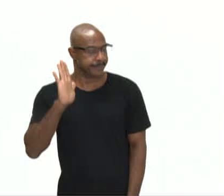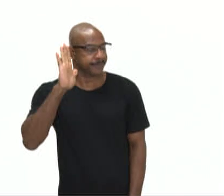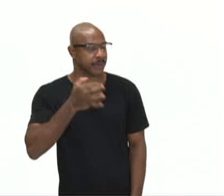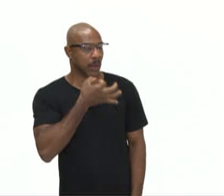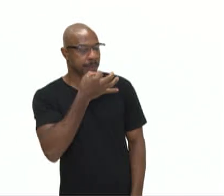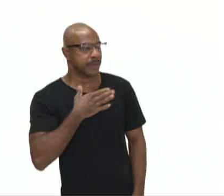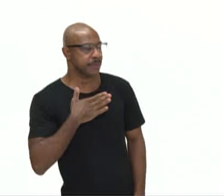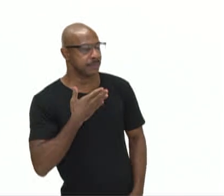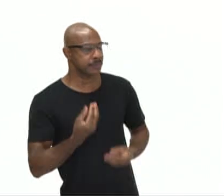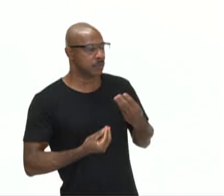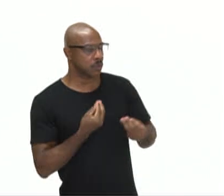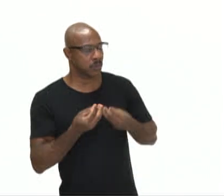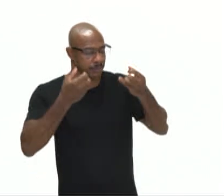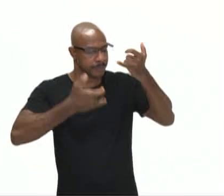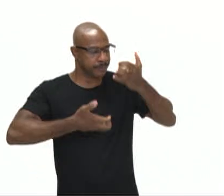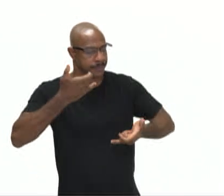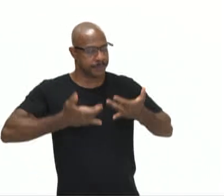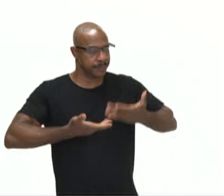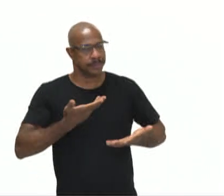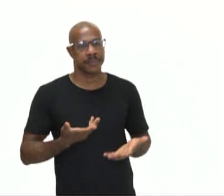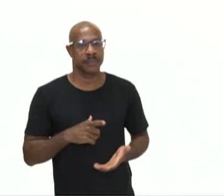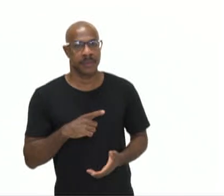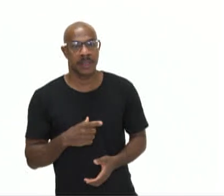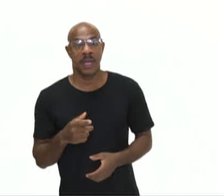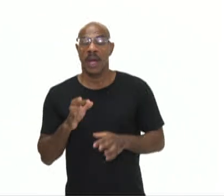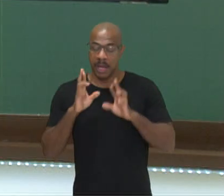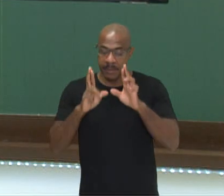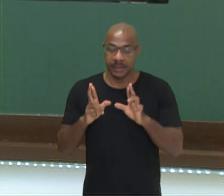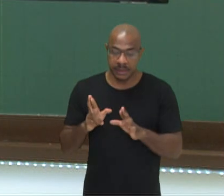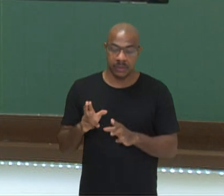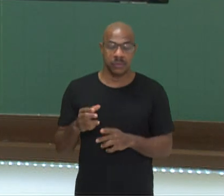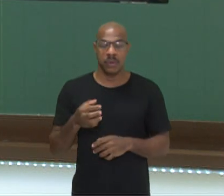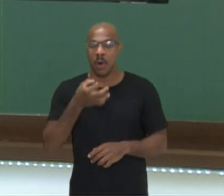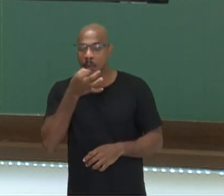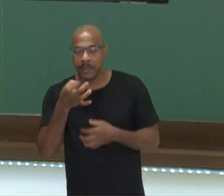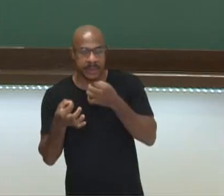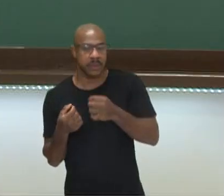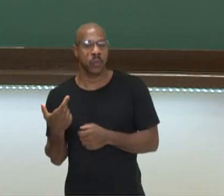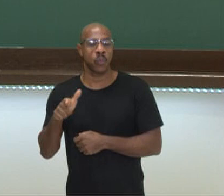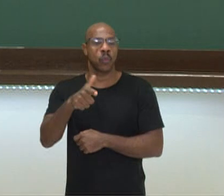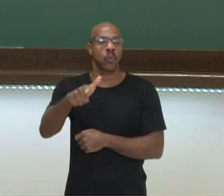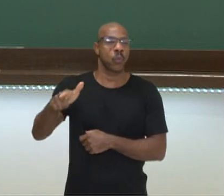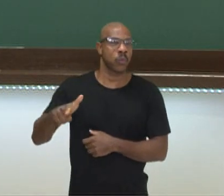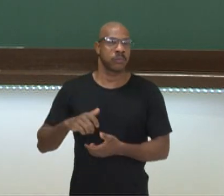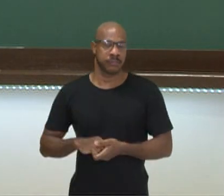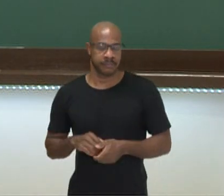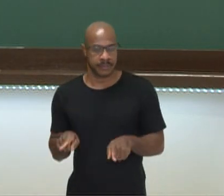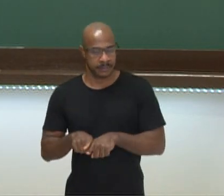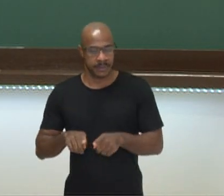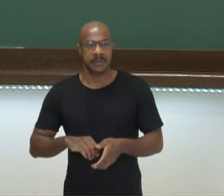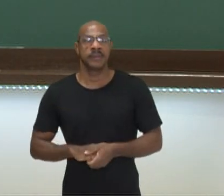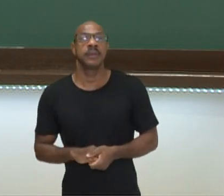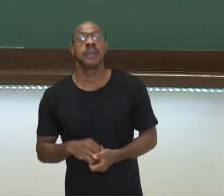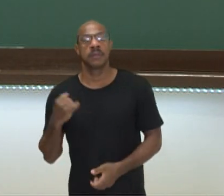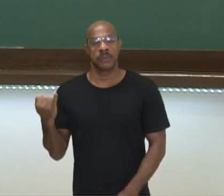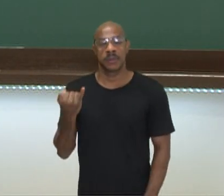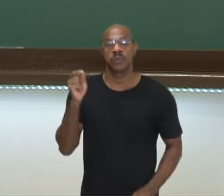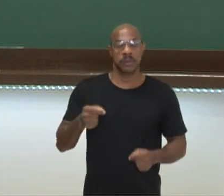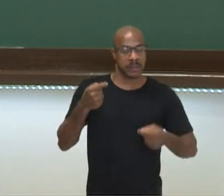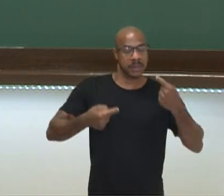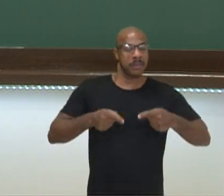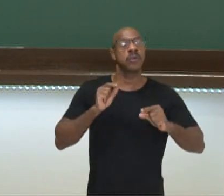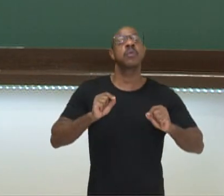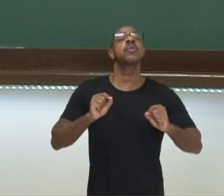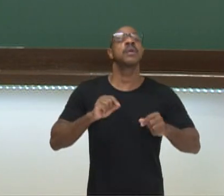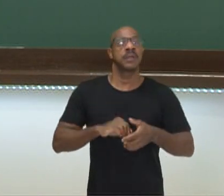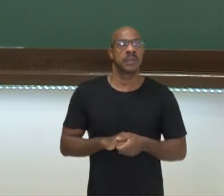contra-argumentar, antecipando os argumentos do outro. O contra-argumento é também uma ferramenta bem importante no debate.